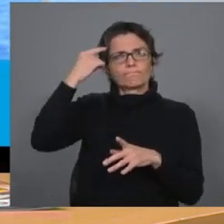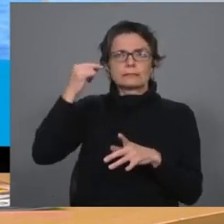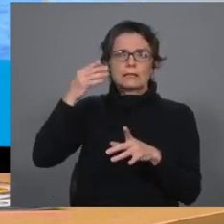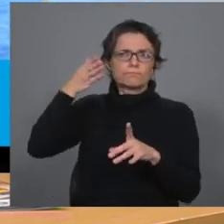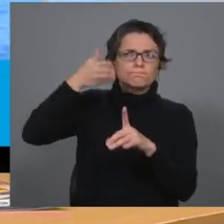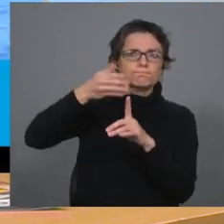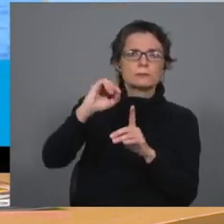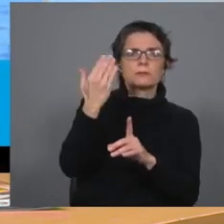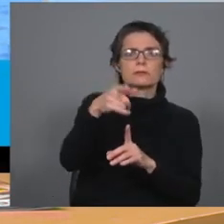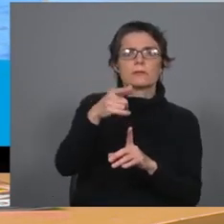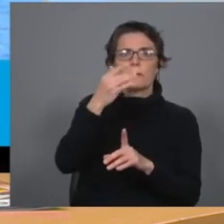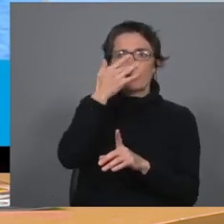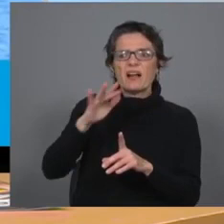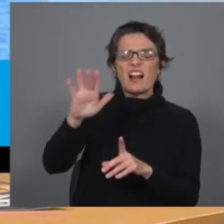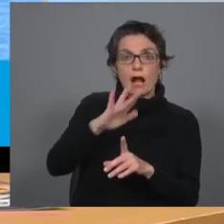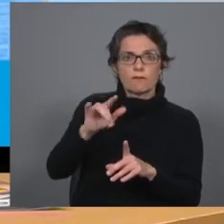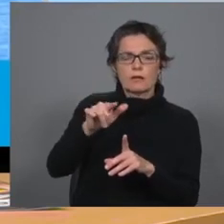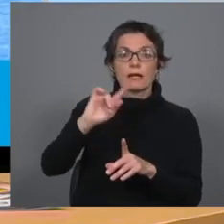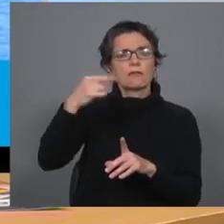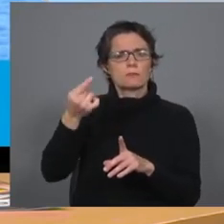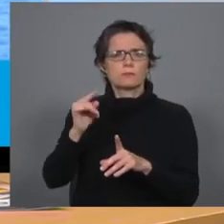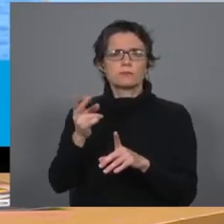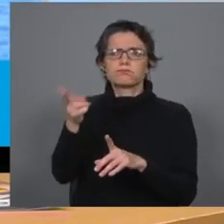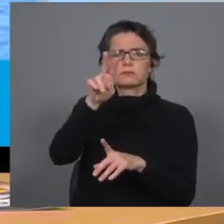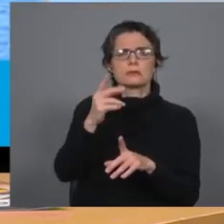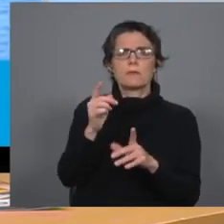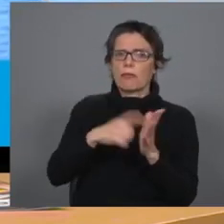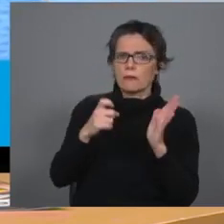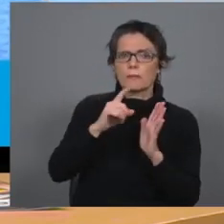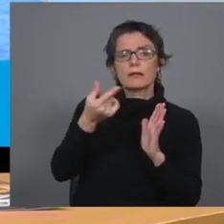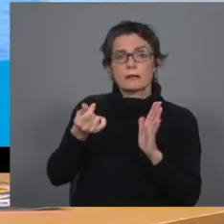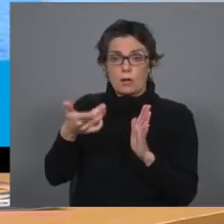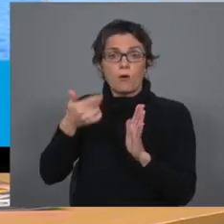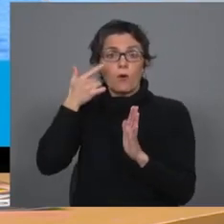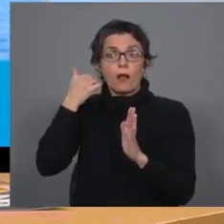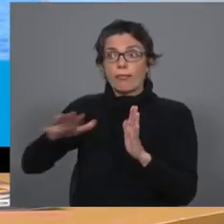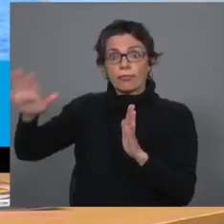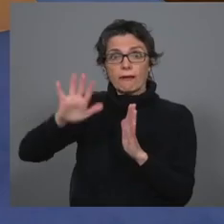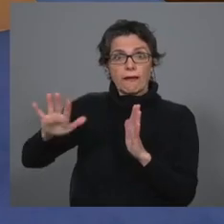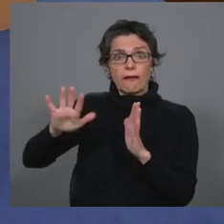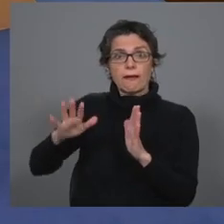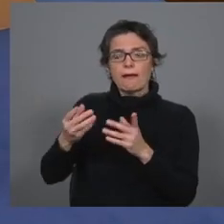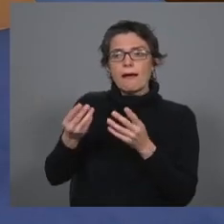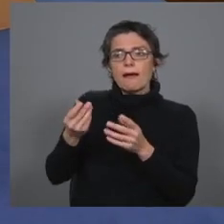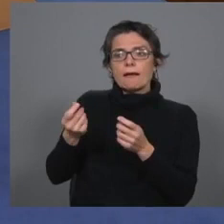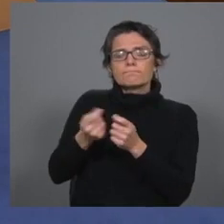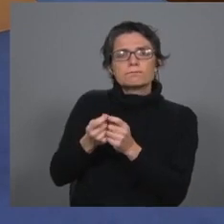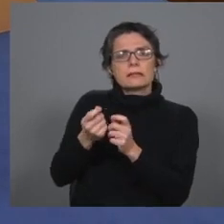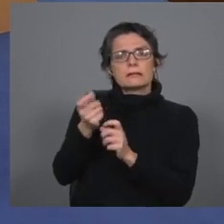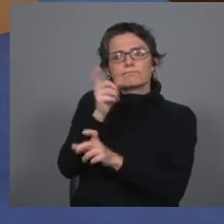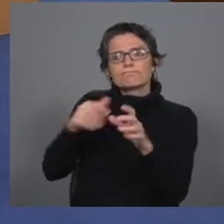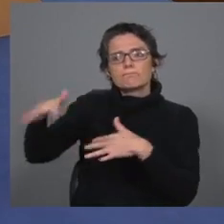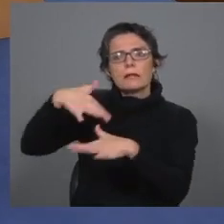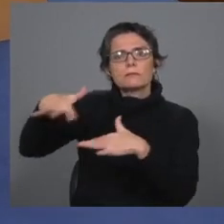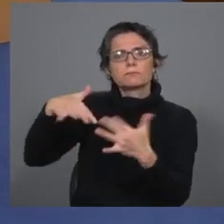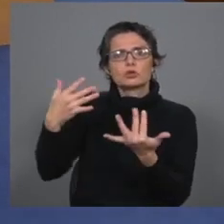os anos, fomos para a América e agora também na Ásia, precisamente junto dos povos mais necessitados, dos